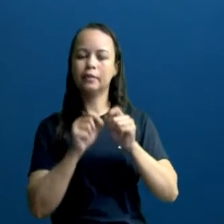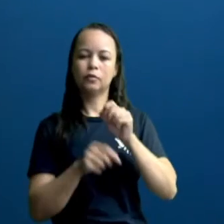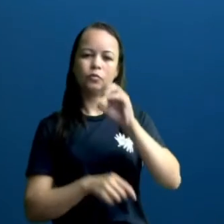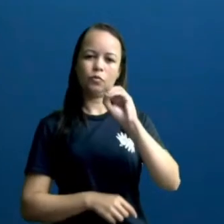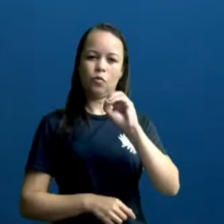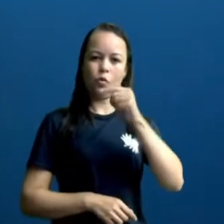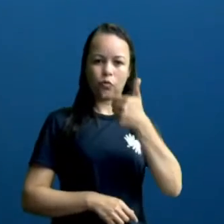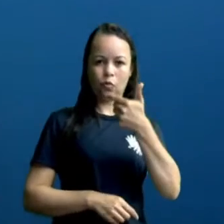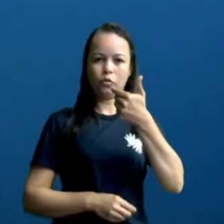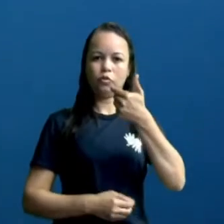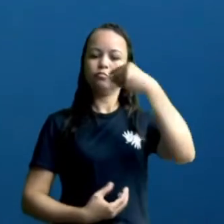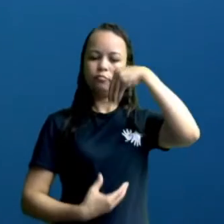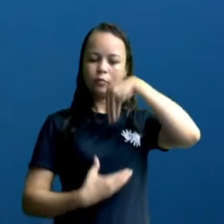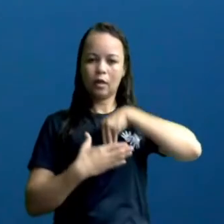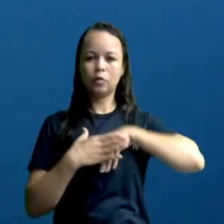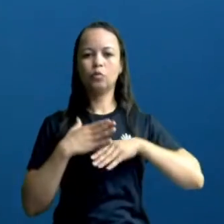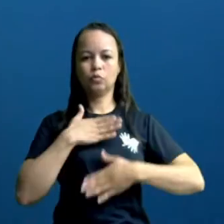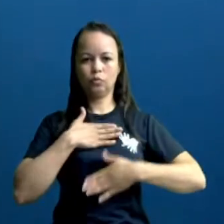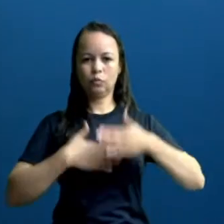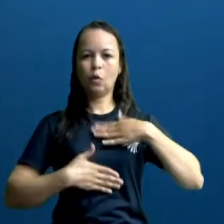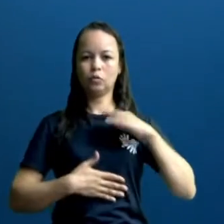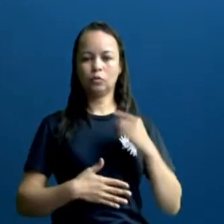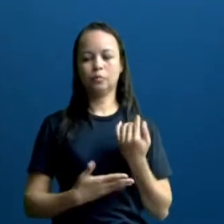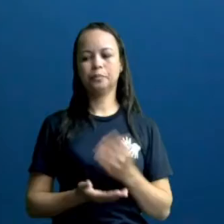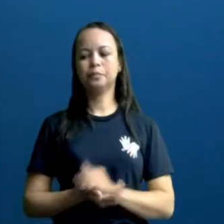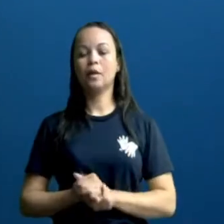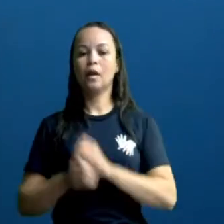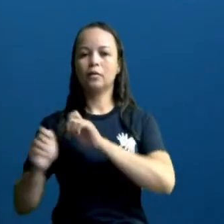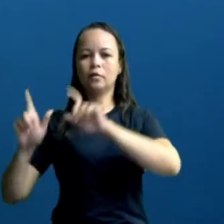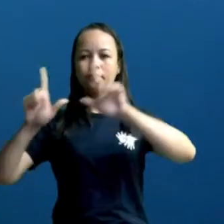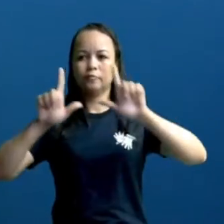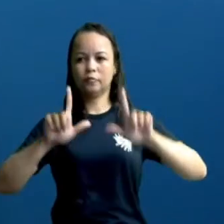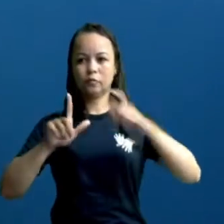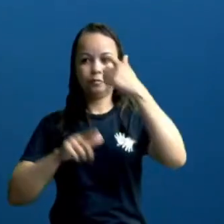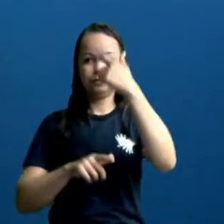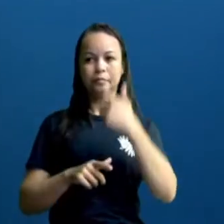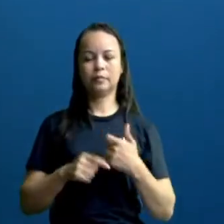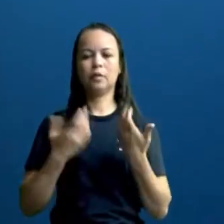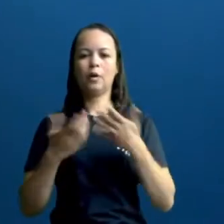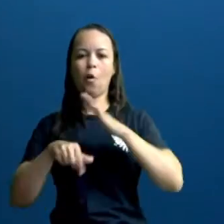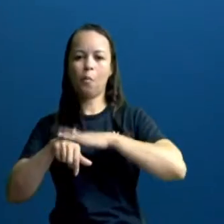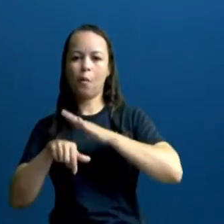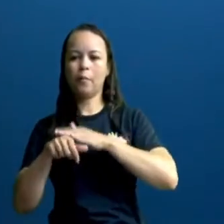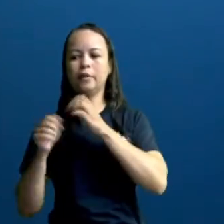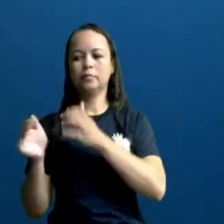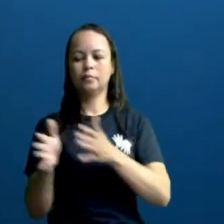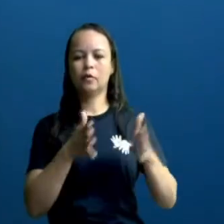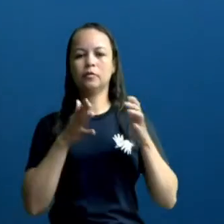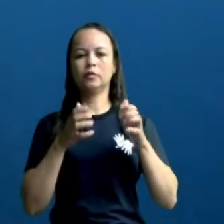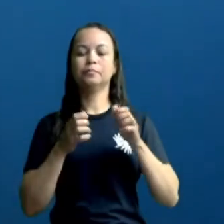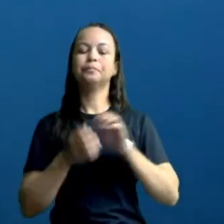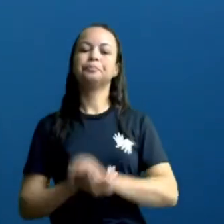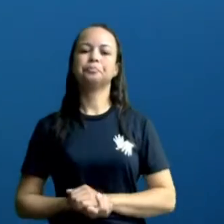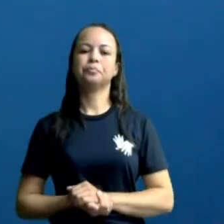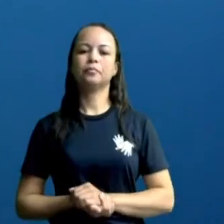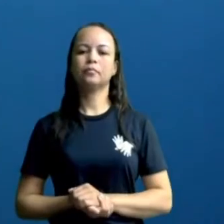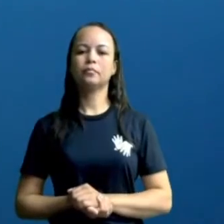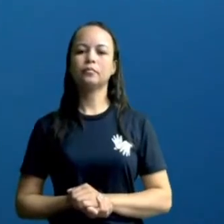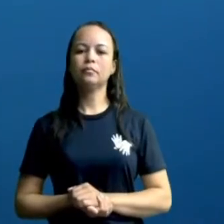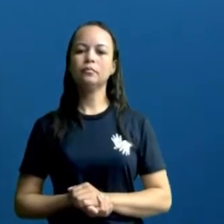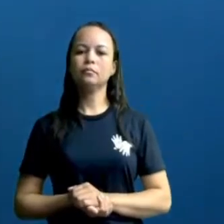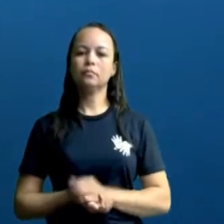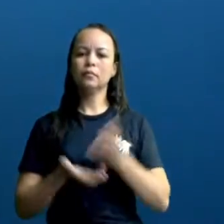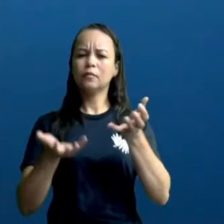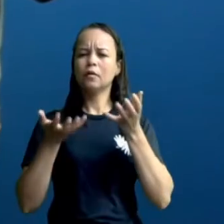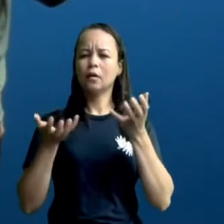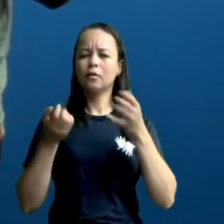favor, produção. E aí eu já vou pedir para a produção, para a gente não perder muito tempo, já ir para o nosso próximo momento, para o nosso próximo slide. E aí, eu vou querer chamar